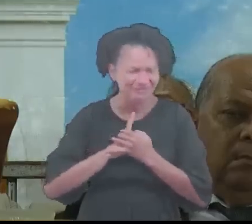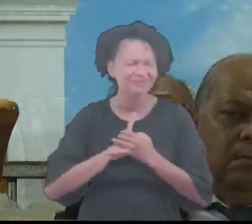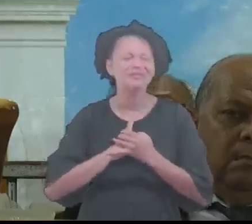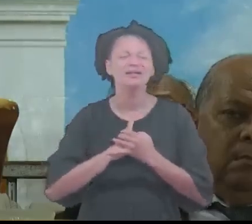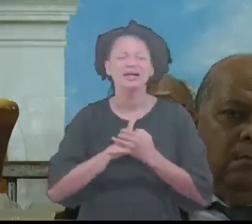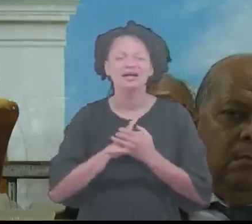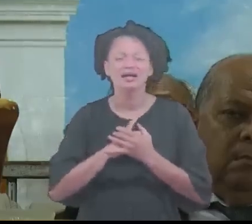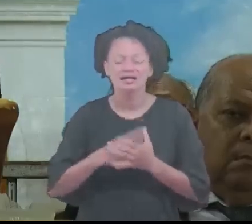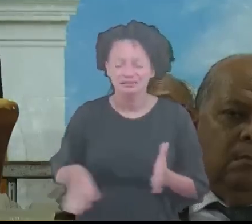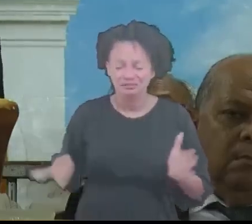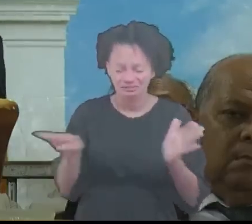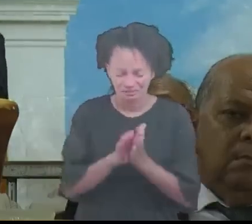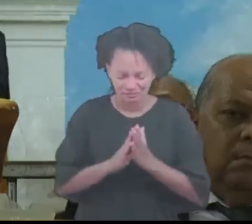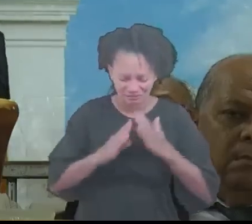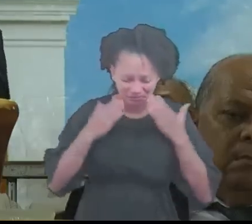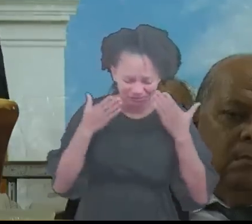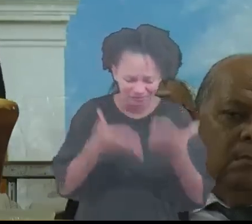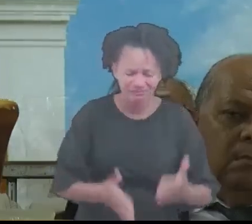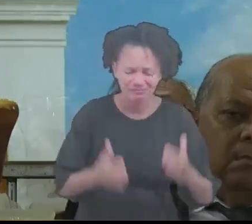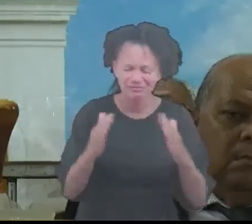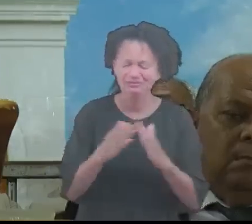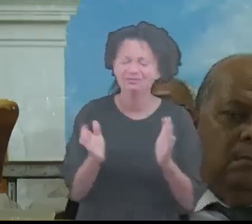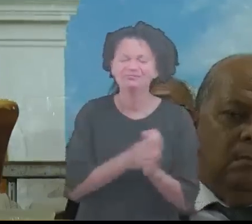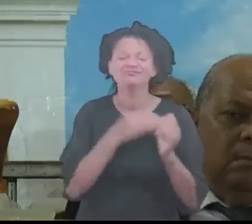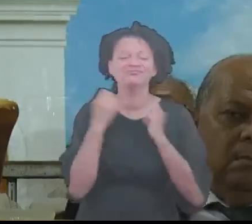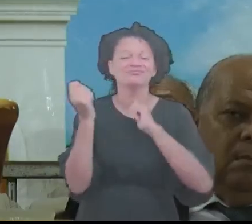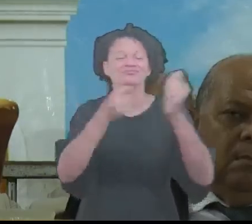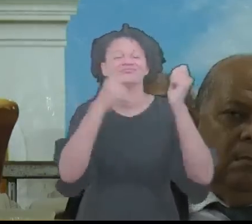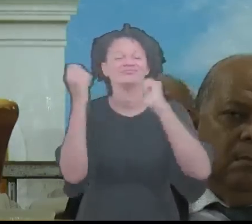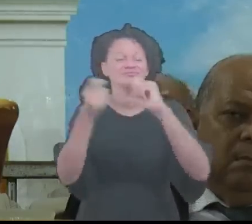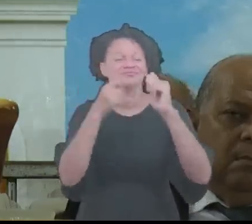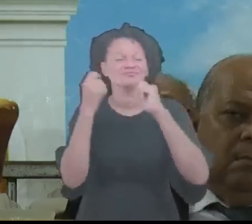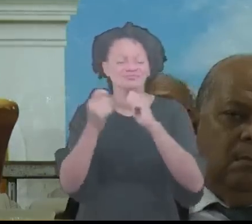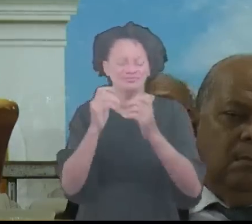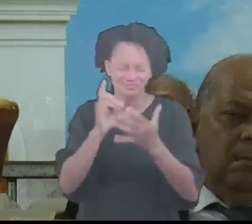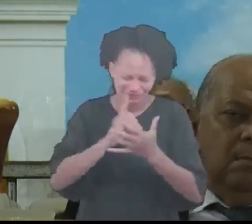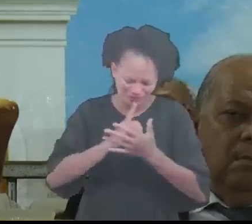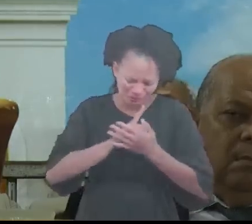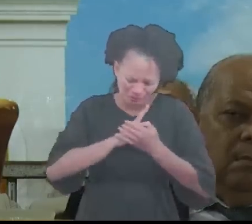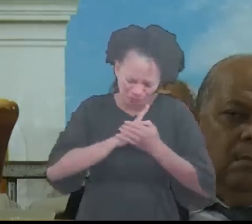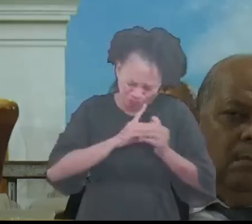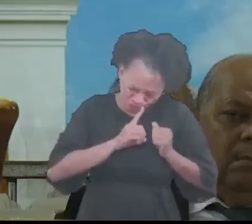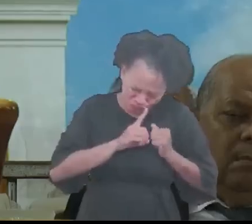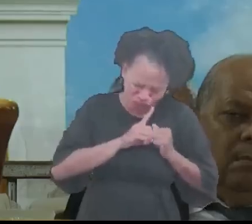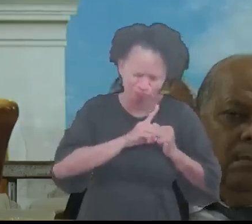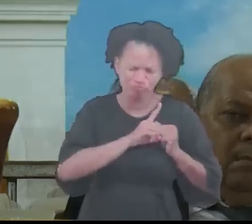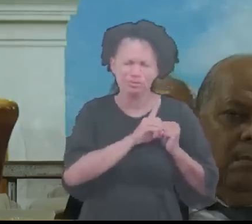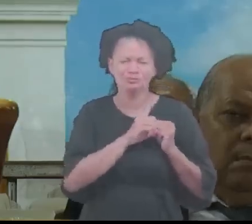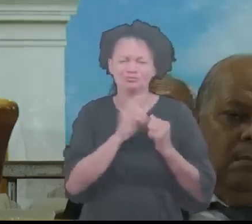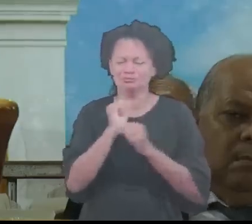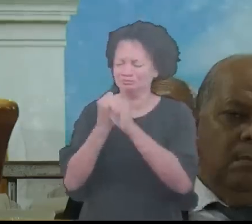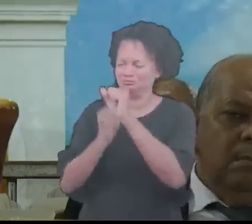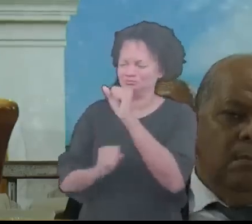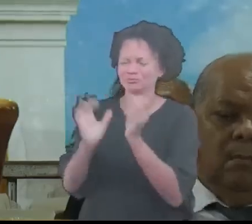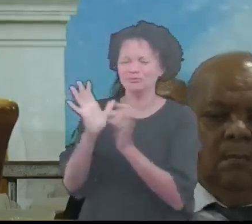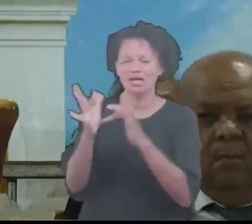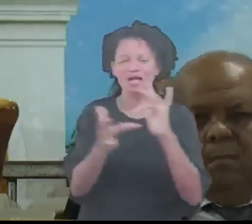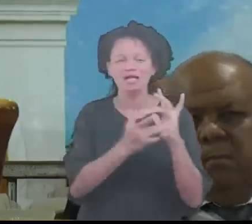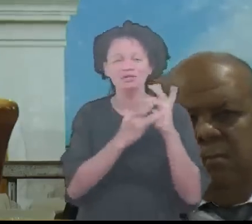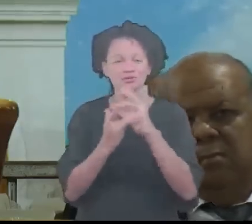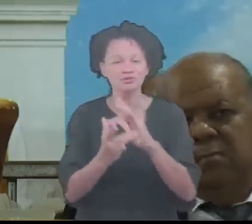Quando chega em casa de noite, aleluia, o saquitel de mirra está com ele. Grande é Jesus,